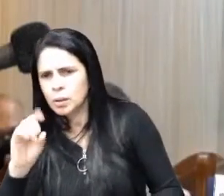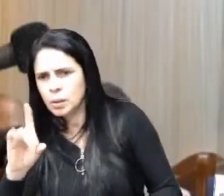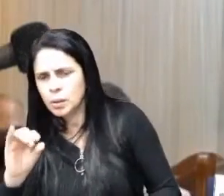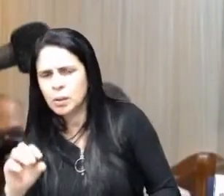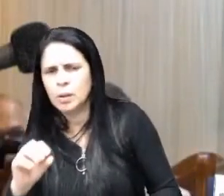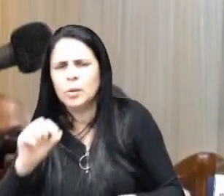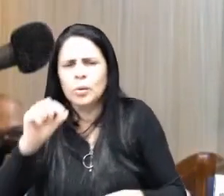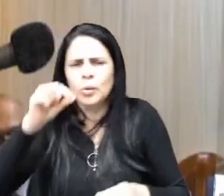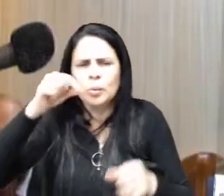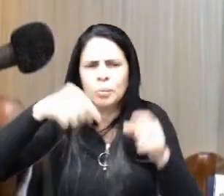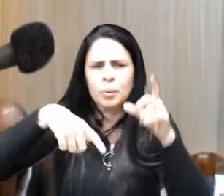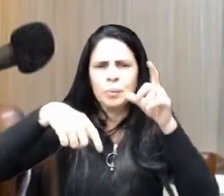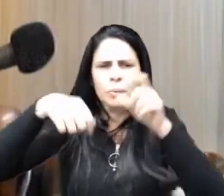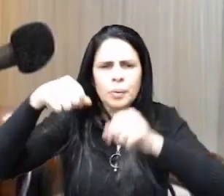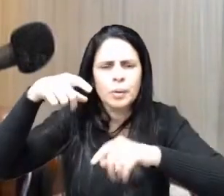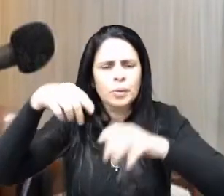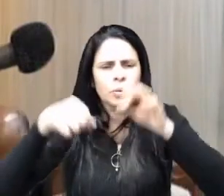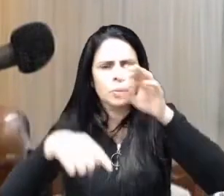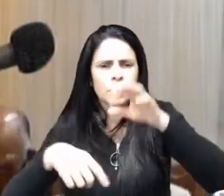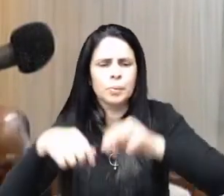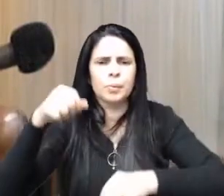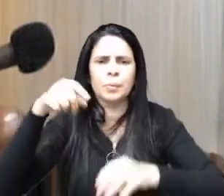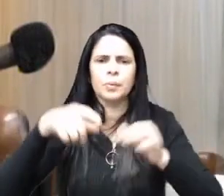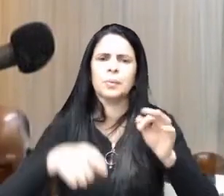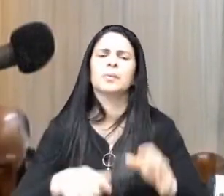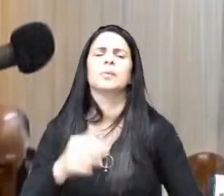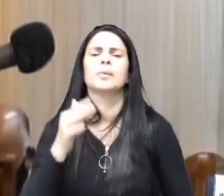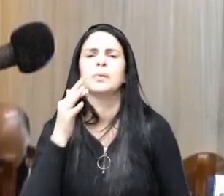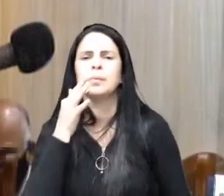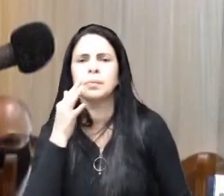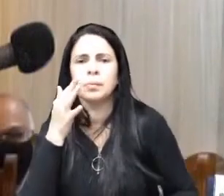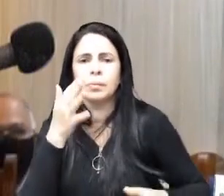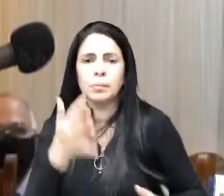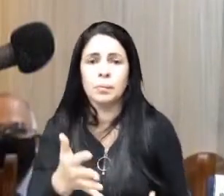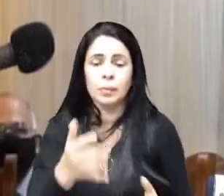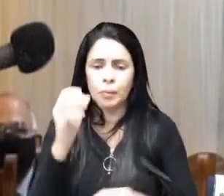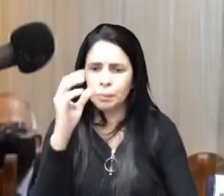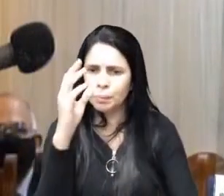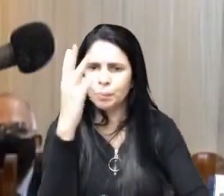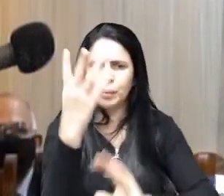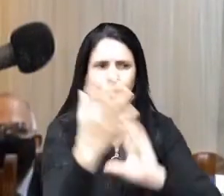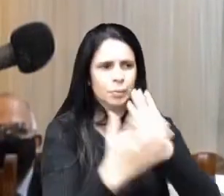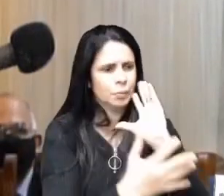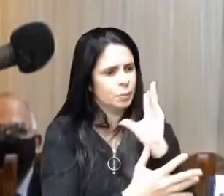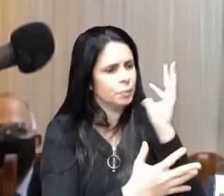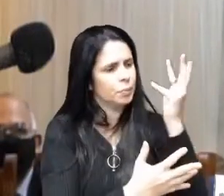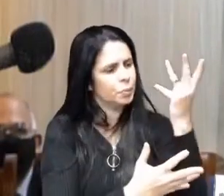para molhar o fruto, só para amadurecer a lavoura.